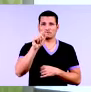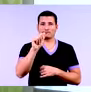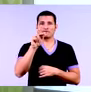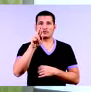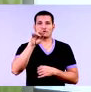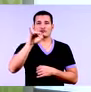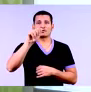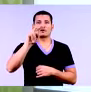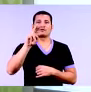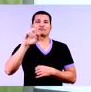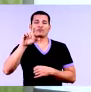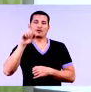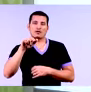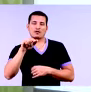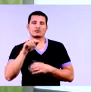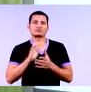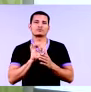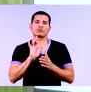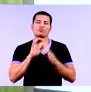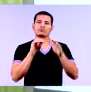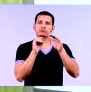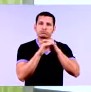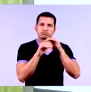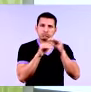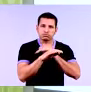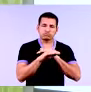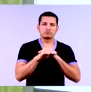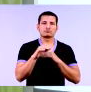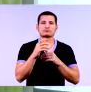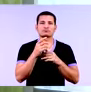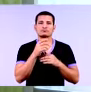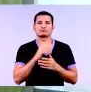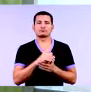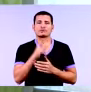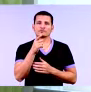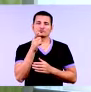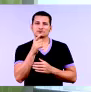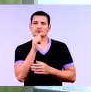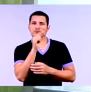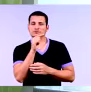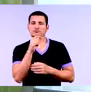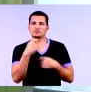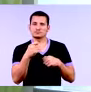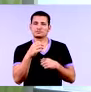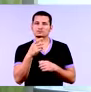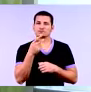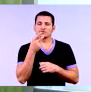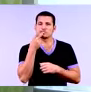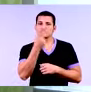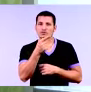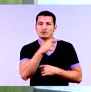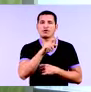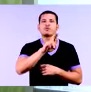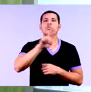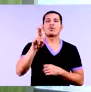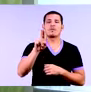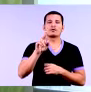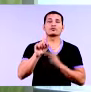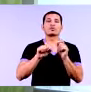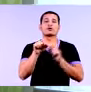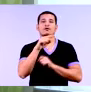que uma alocação de espaço em que você diz qual o nome que ela vai ter e o que ela vai